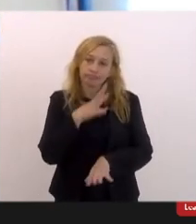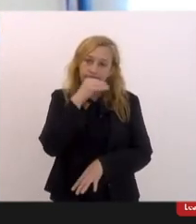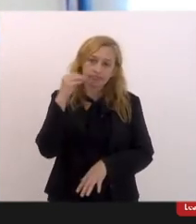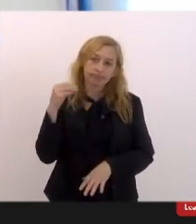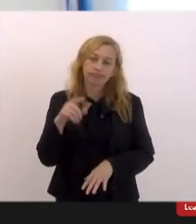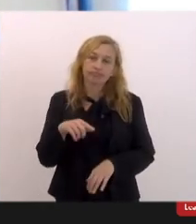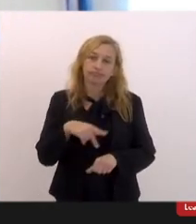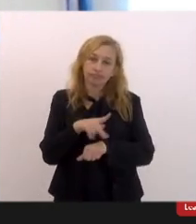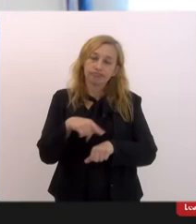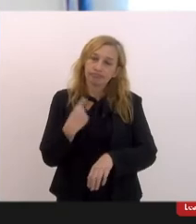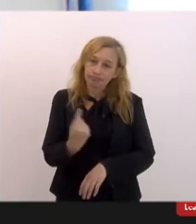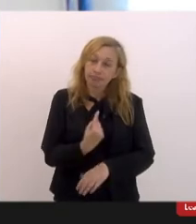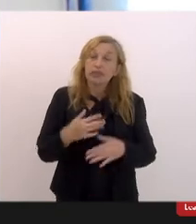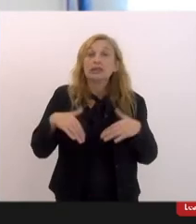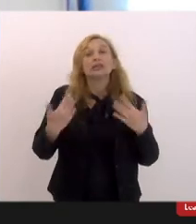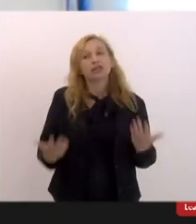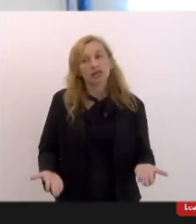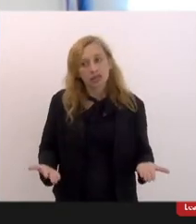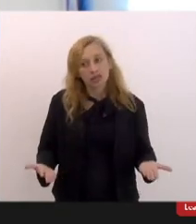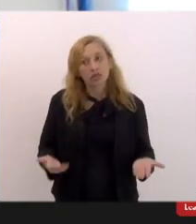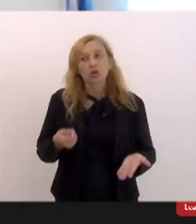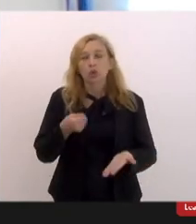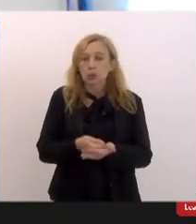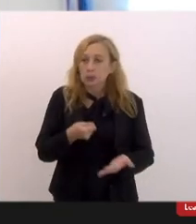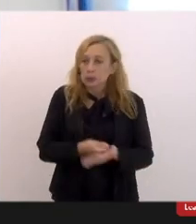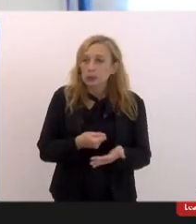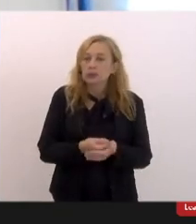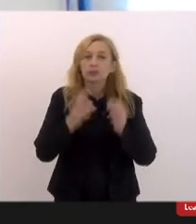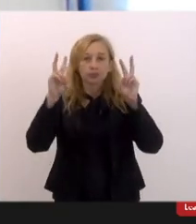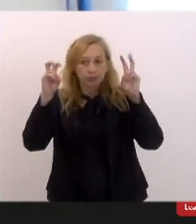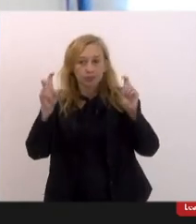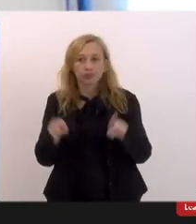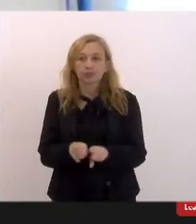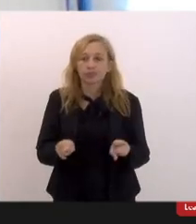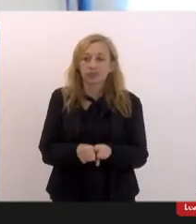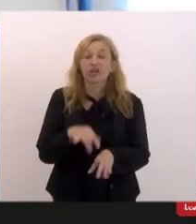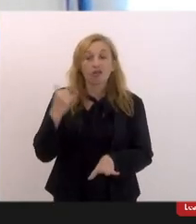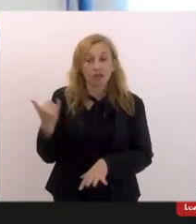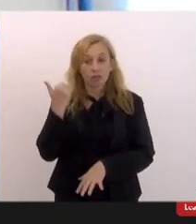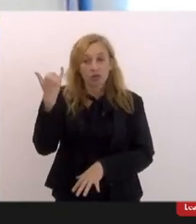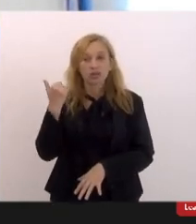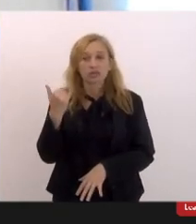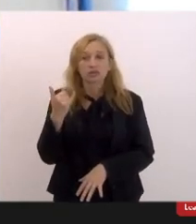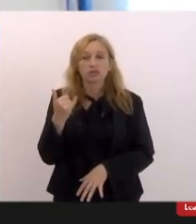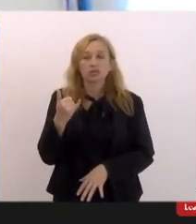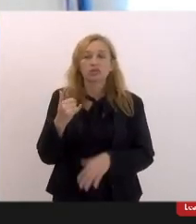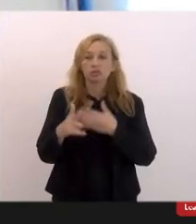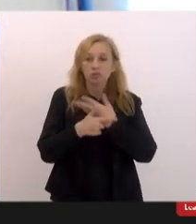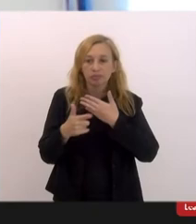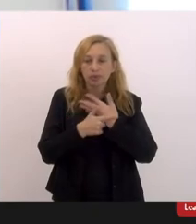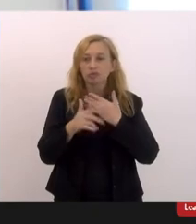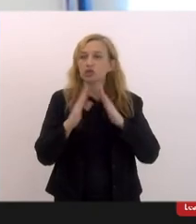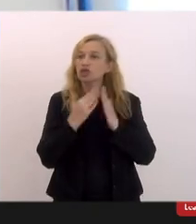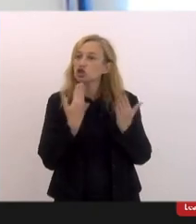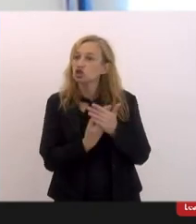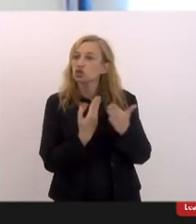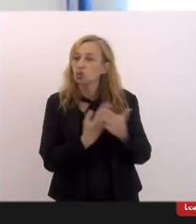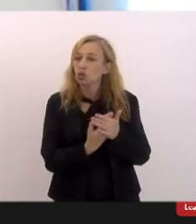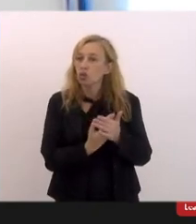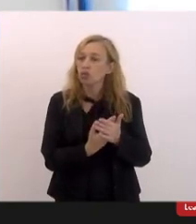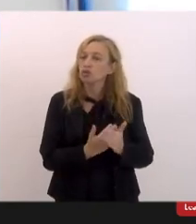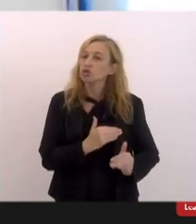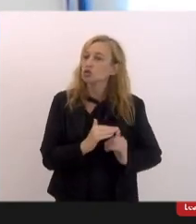nosso país. Então, eu insisto nesse tema também, de que é muito importante um papel da escola